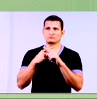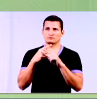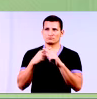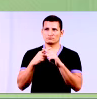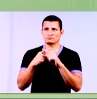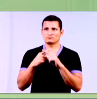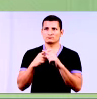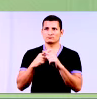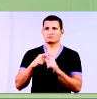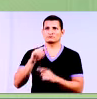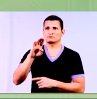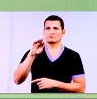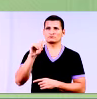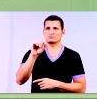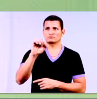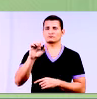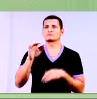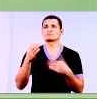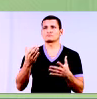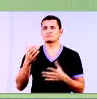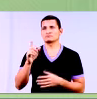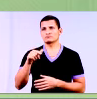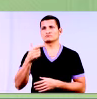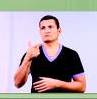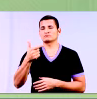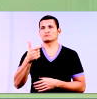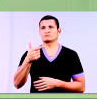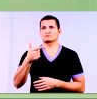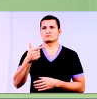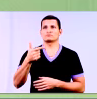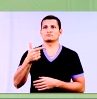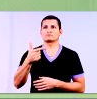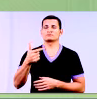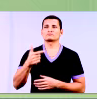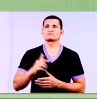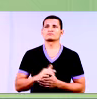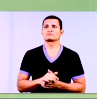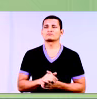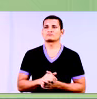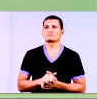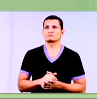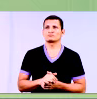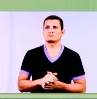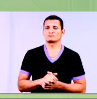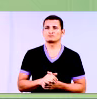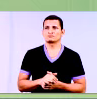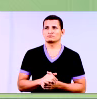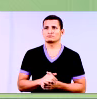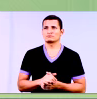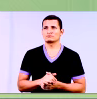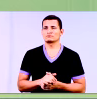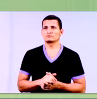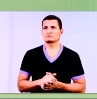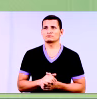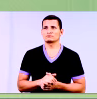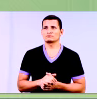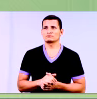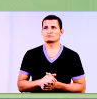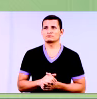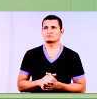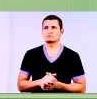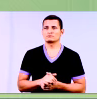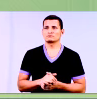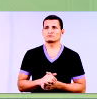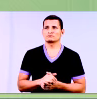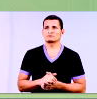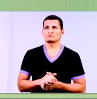estou querendo converter. Que base é essa? Não é a base 2? Então eu multiplico por 2, que é o valor da base. Multipliquei por 2 aqui, ó, todos eles, no 2 e 2.